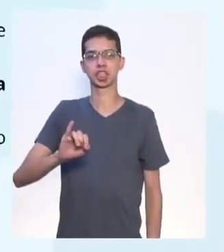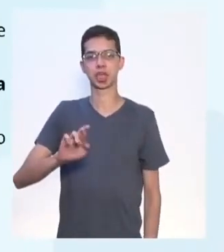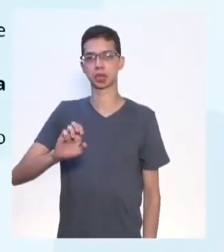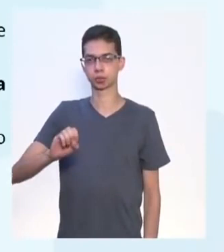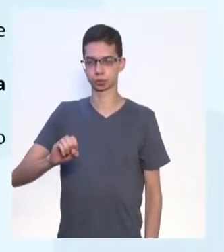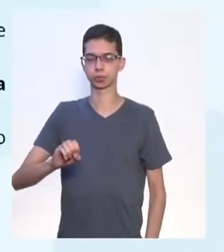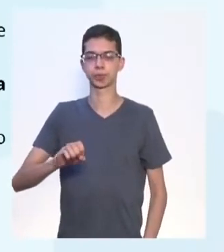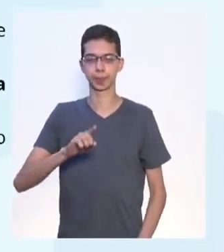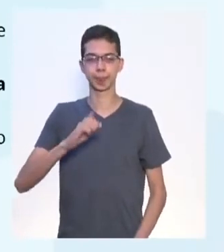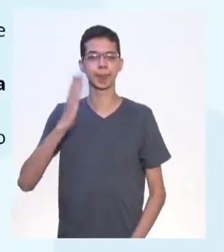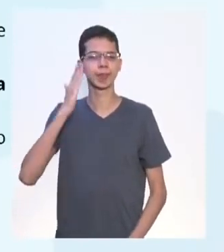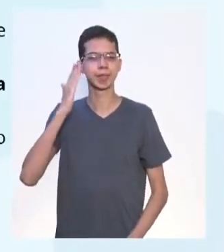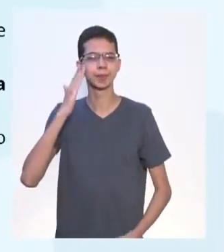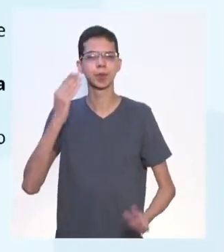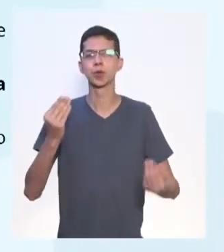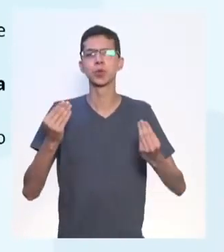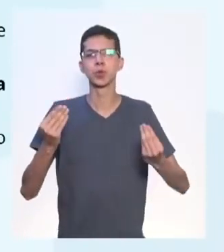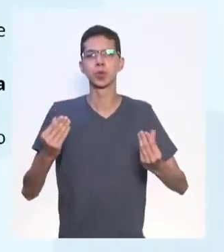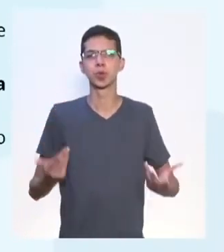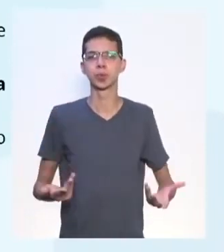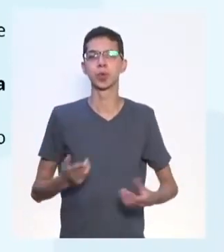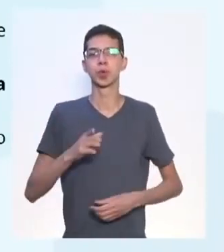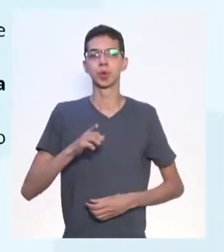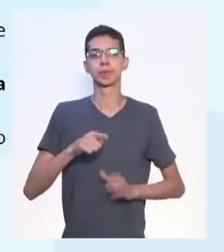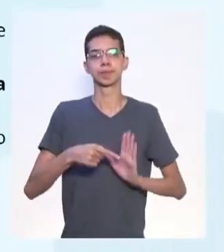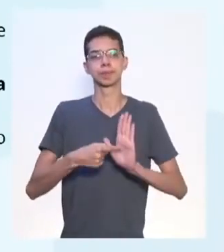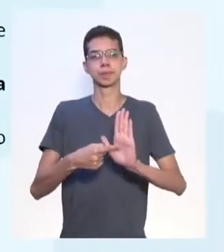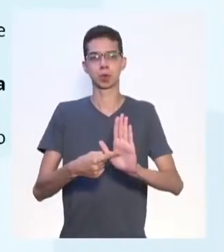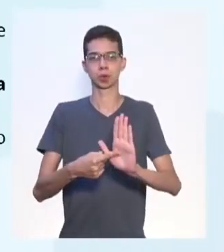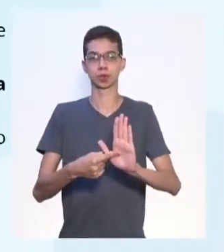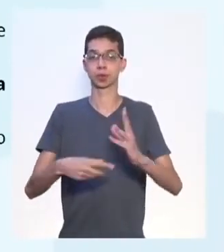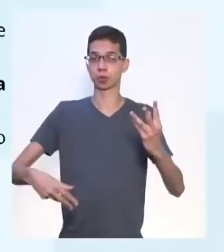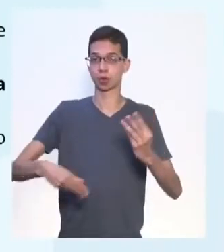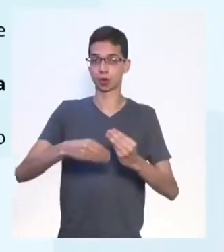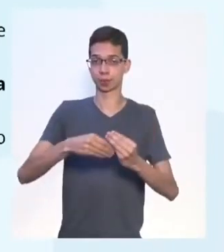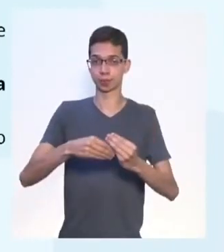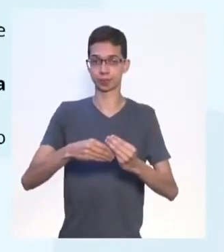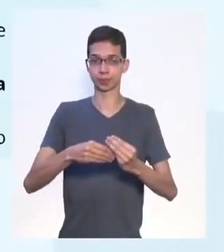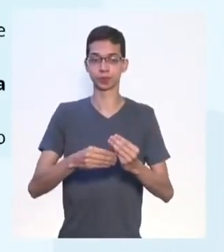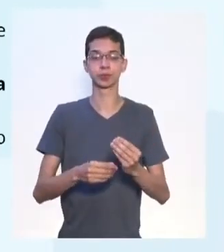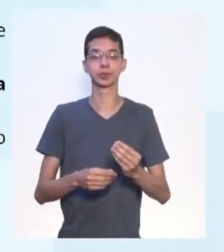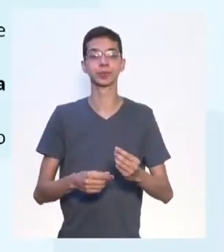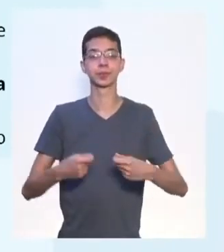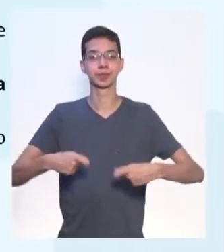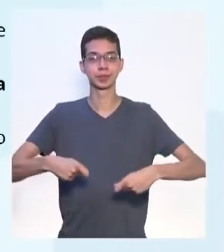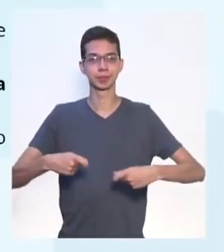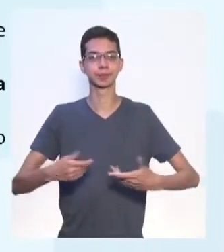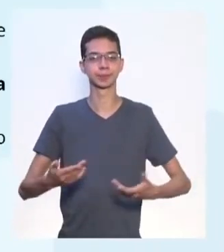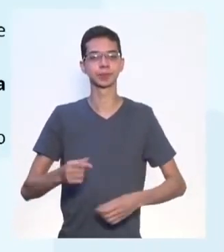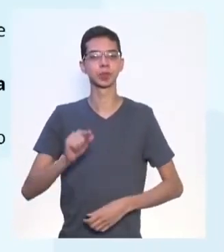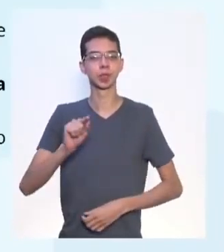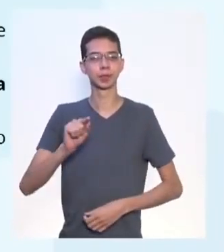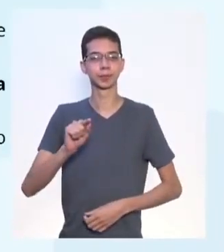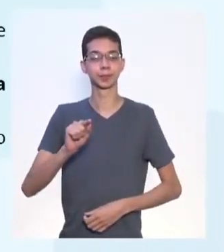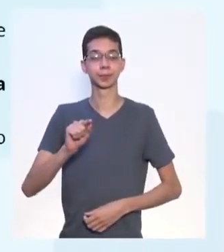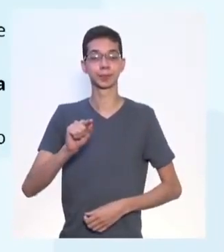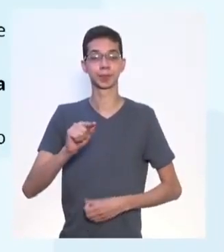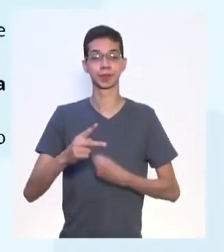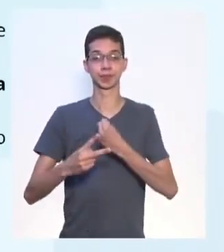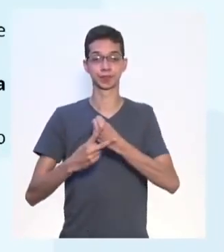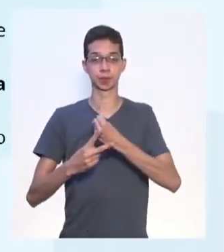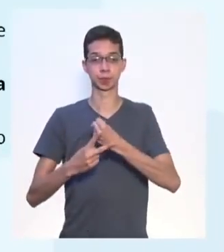desses verbos conforme a legenda a seguir, indicando os respectivos complementos. Então a legenda é essa, ó. Verbo transitivo direto vai